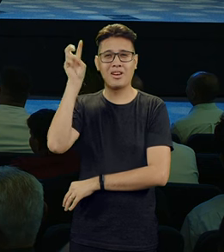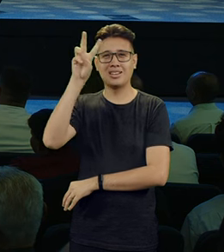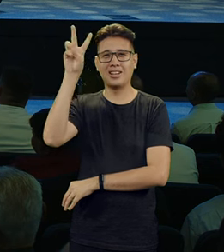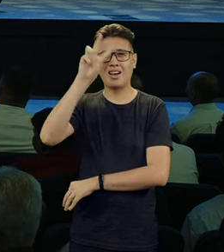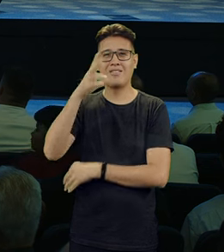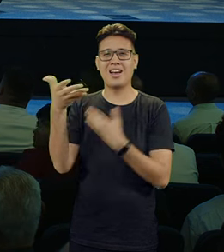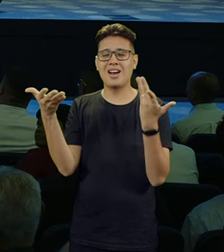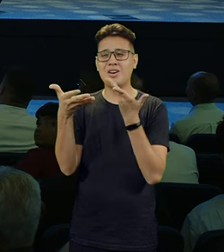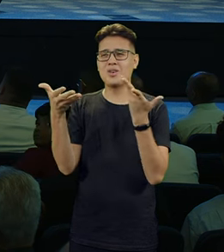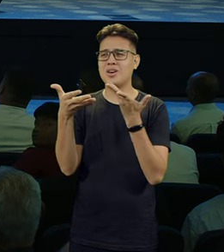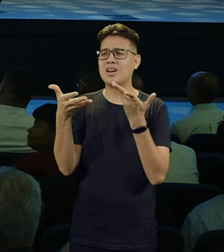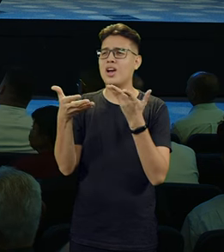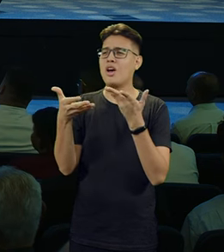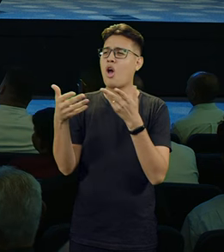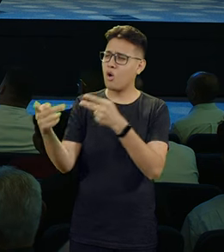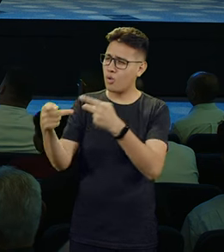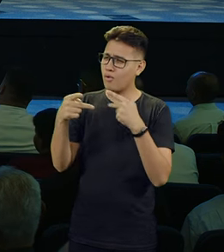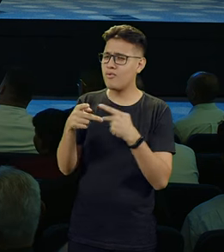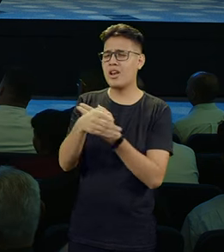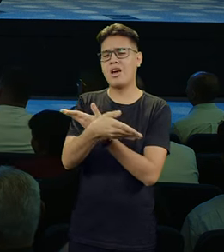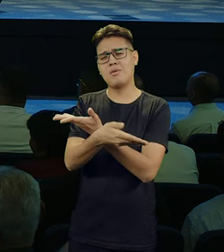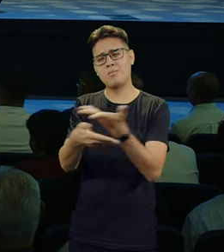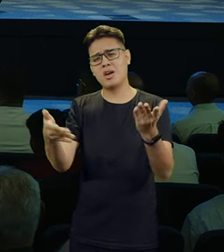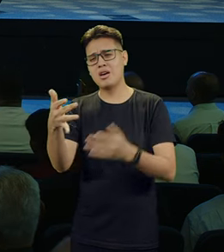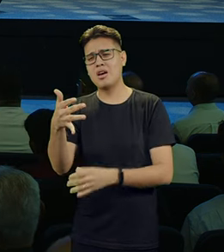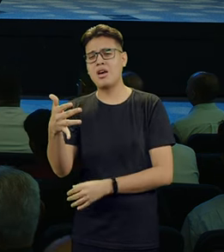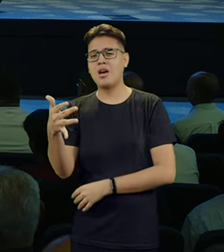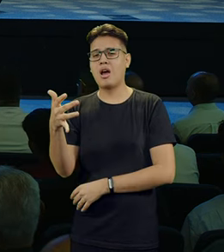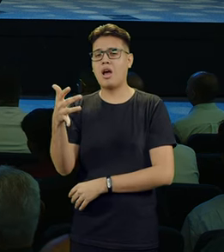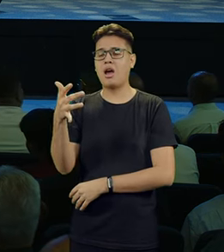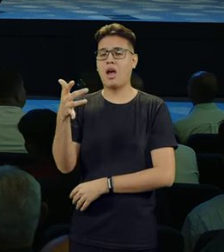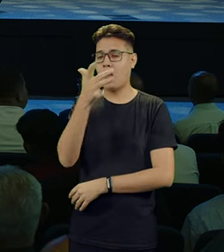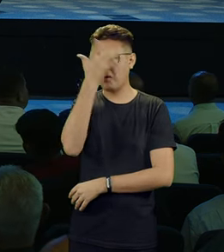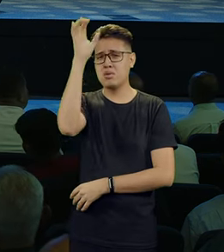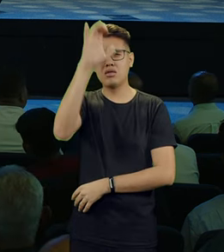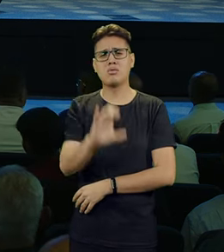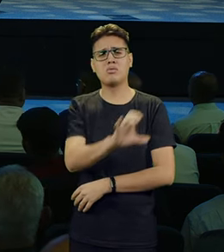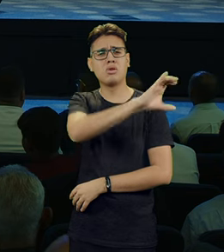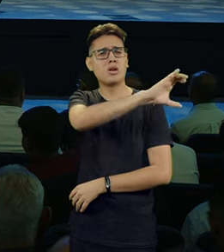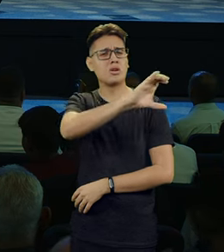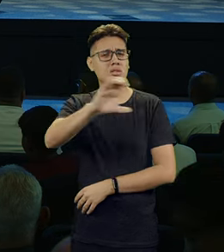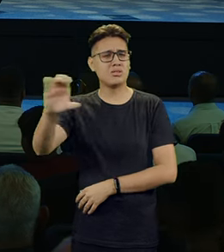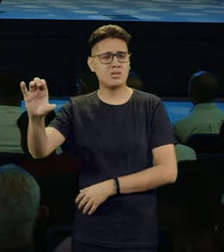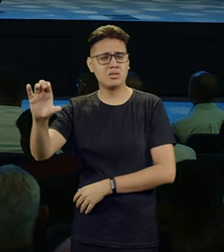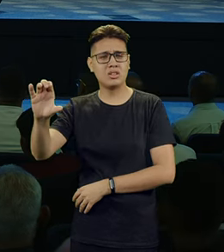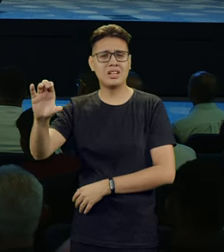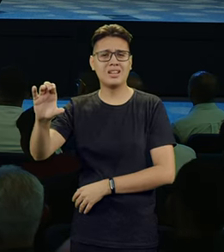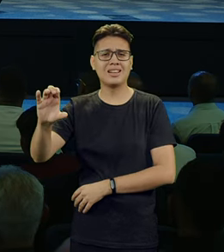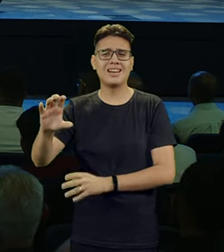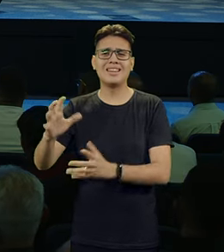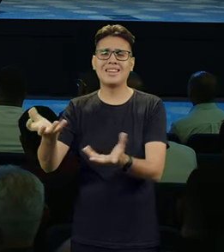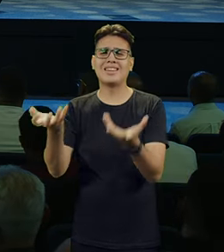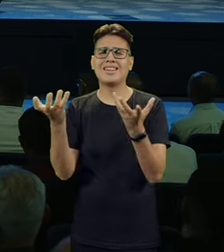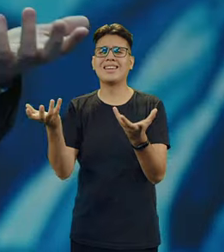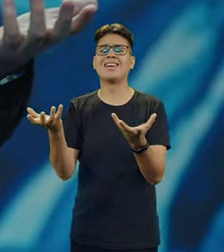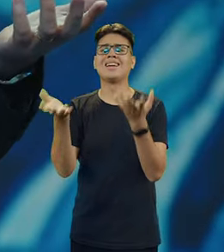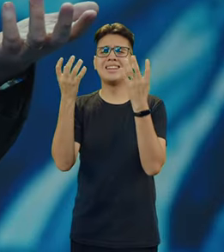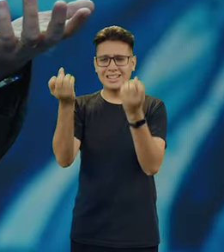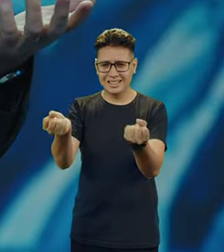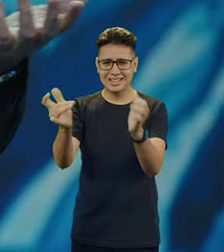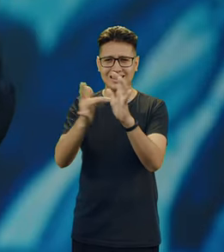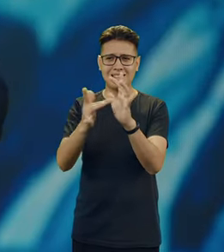o apelo para as pessoas que vieram hoje, ouviram a palavra do Senhor, e vocês querem se entregar a